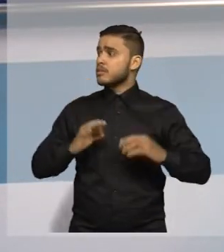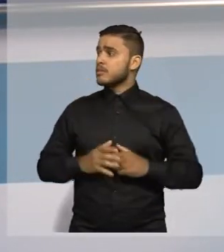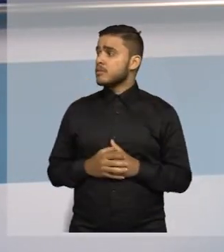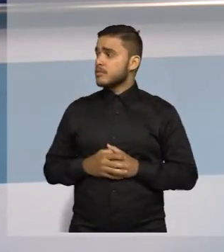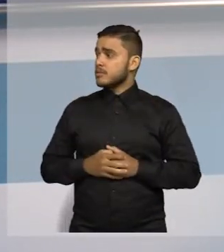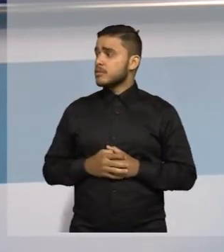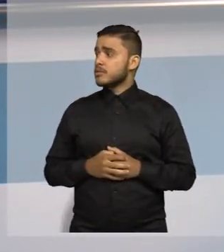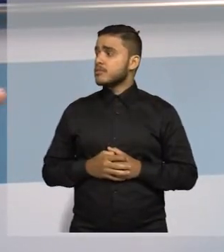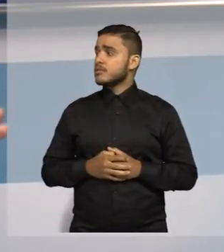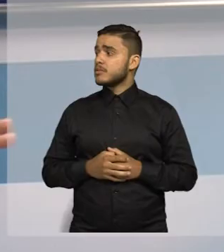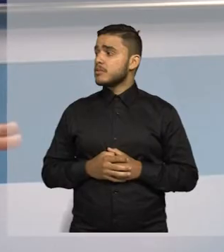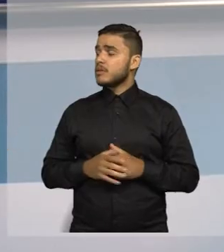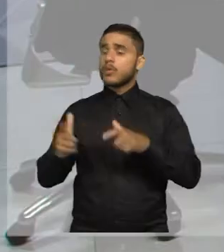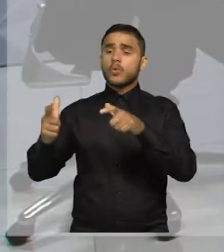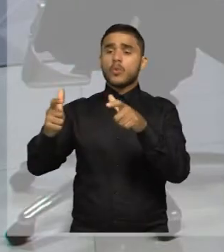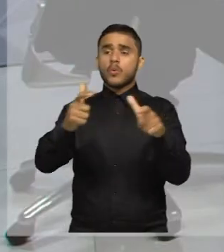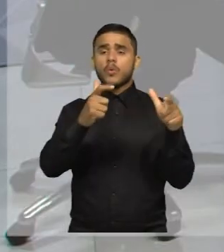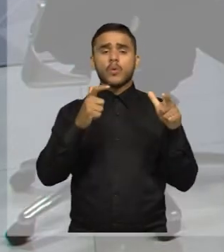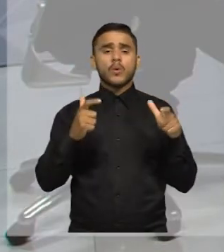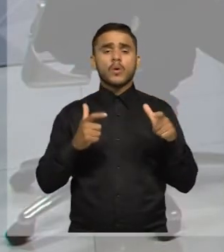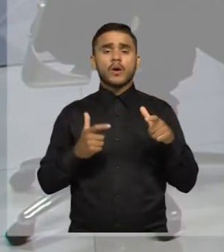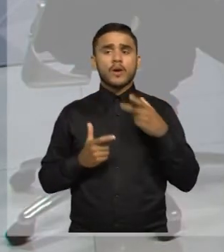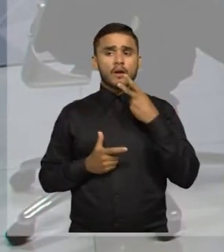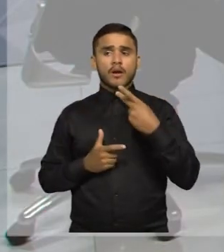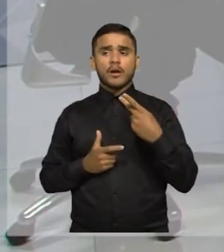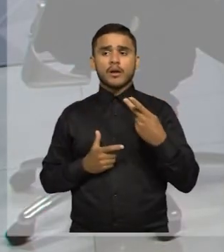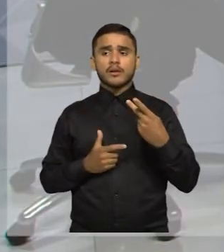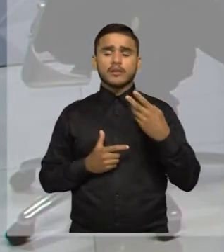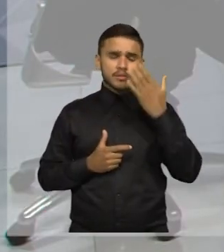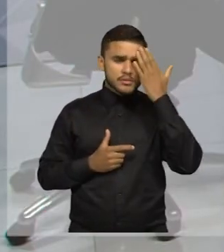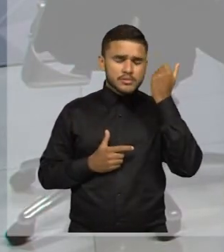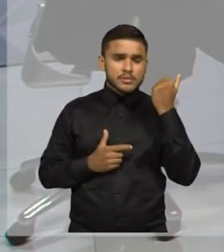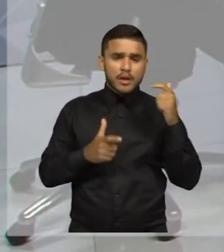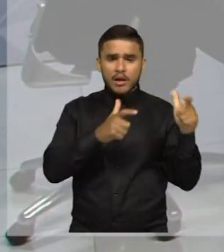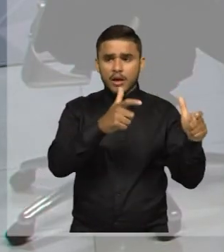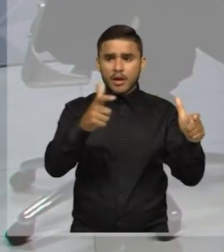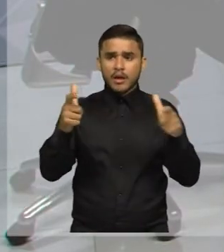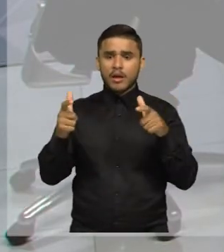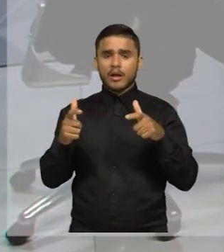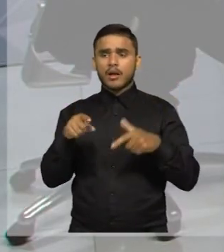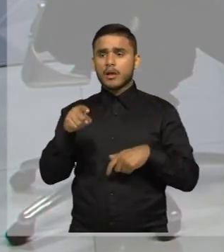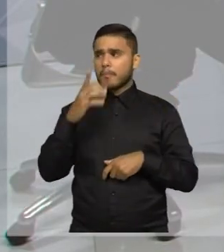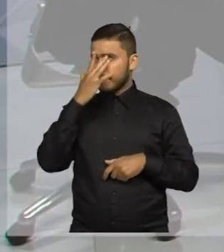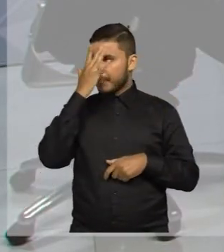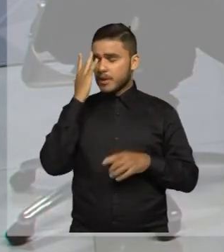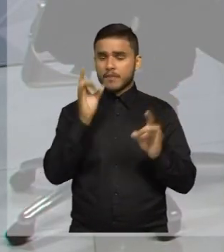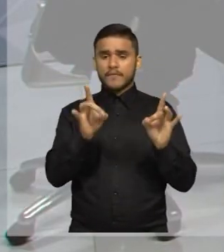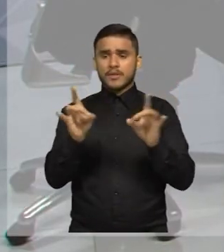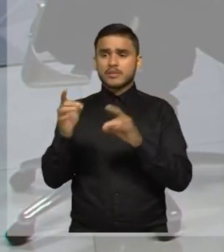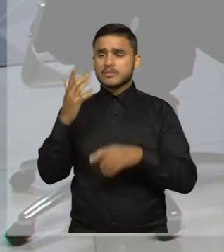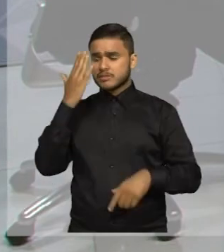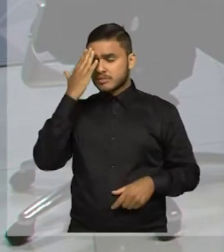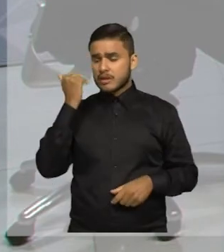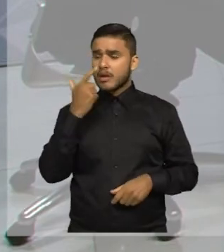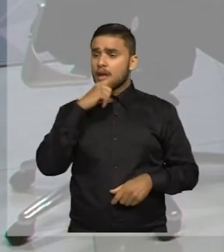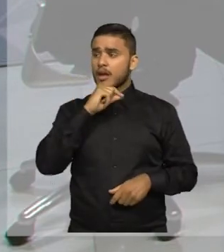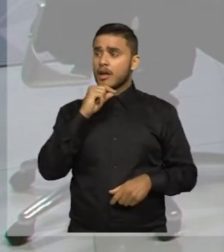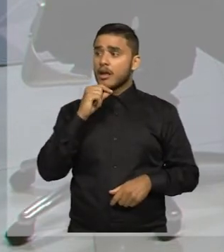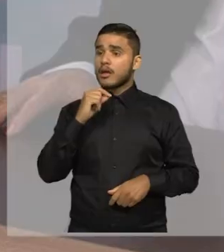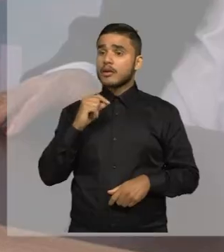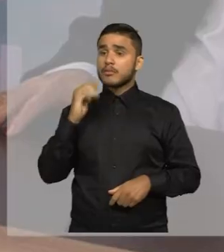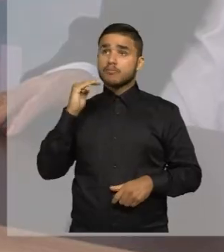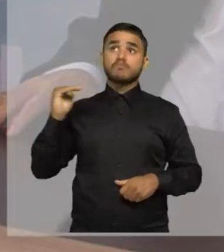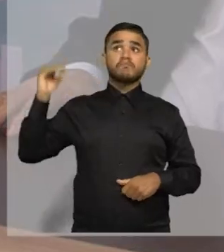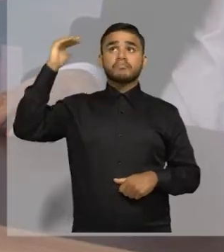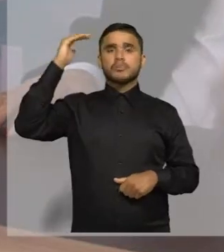grande demanda. Sabe onde está a parte rasteira, sabe onde está o cara da ponta do comércio. Quem é o chefe, mas não sabe quem é que está na